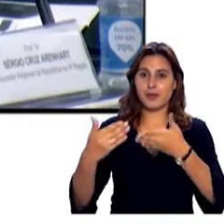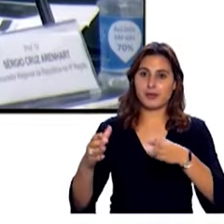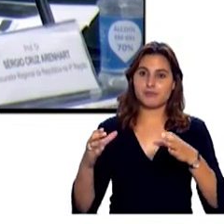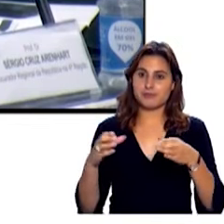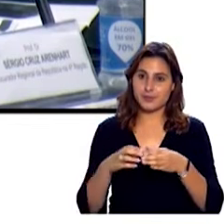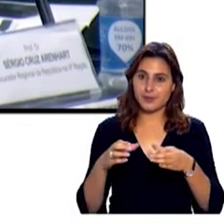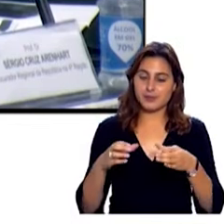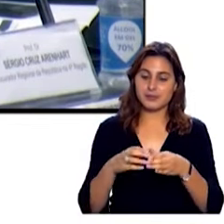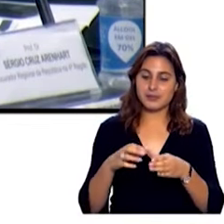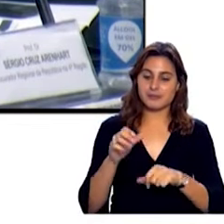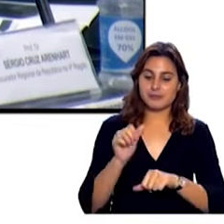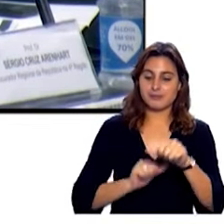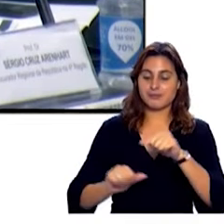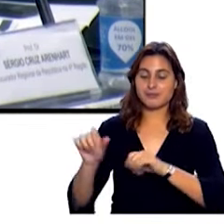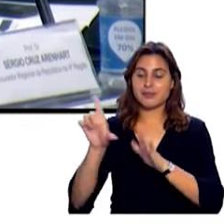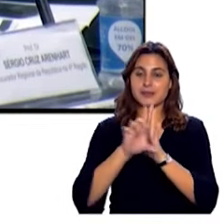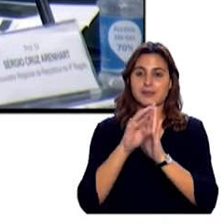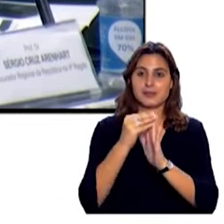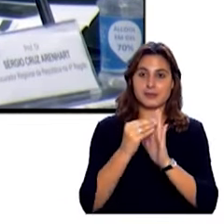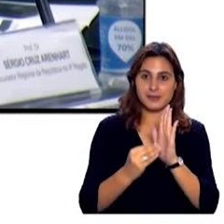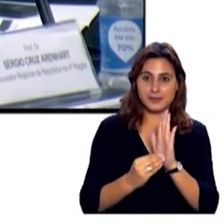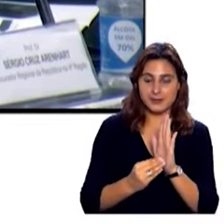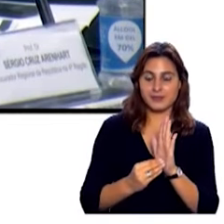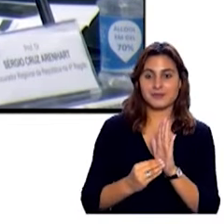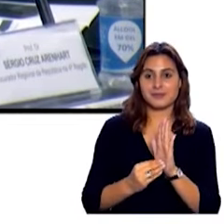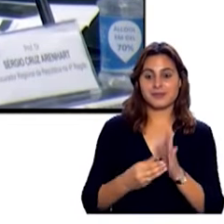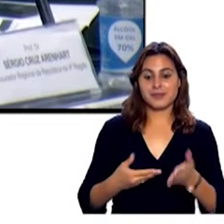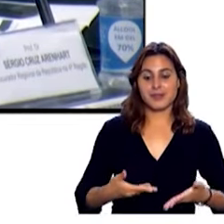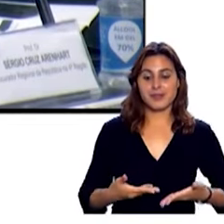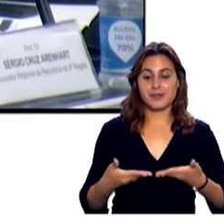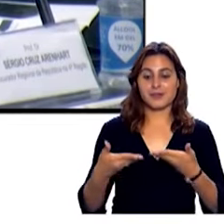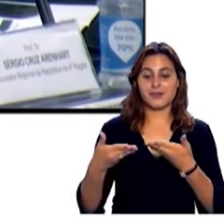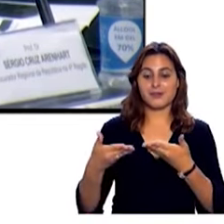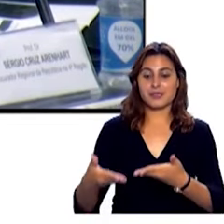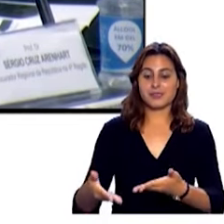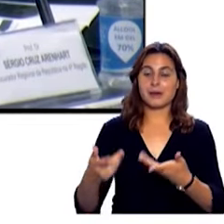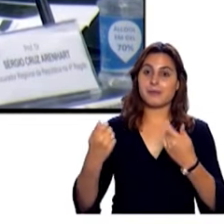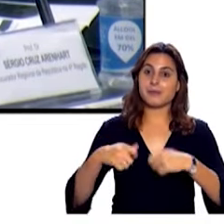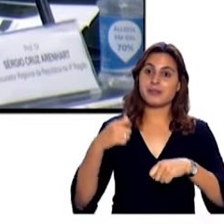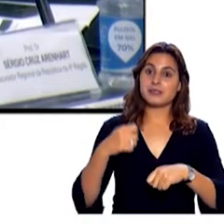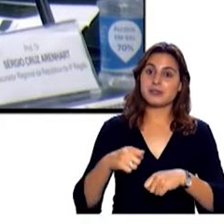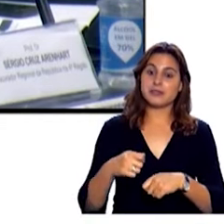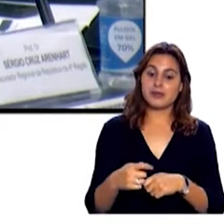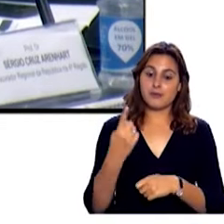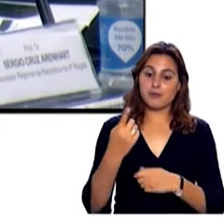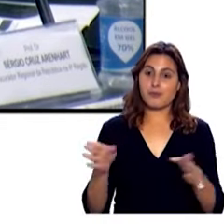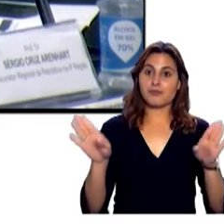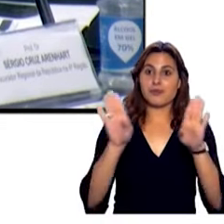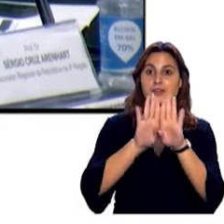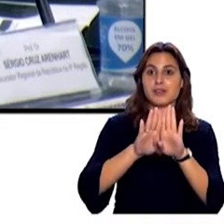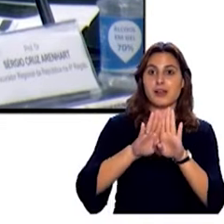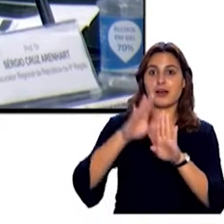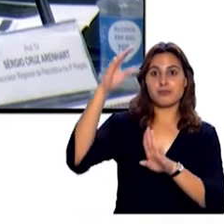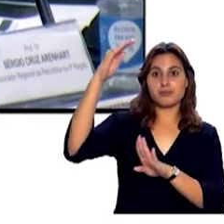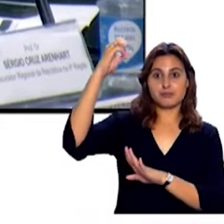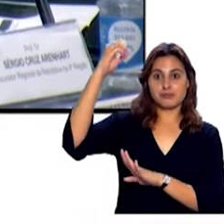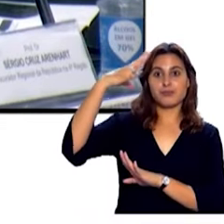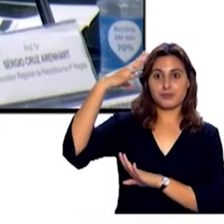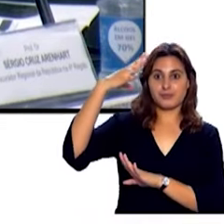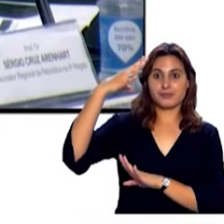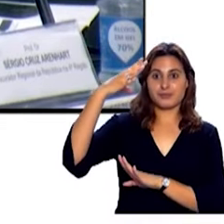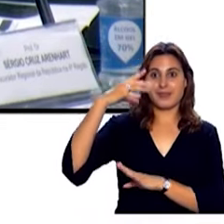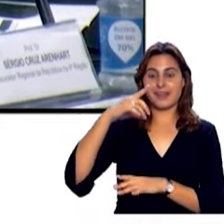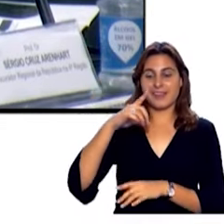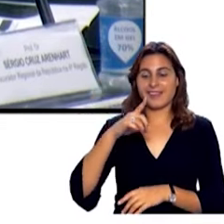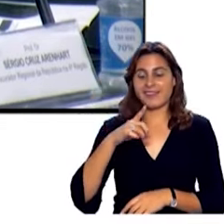alteração Legislativa e que o convite dele se devia ao fato de que precisava ter alguém para fechar porta e apagar a luz é mais ou menos assim que eu me sinto né